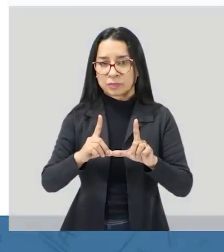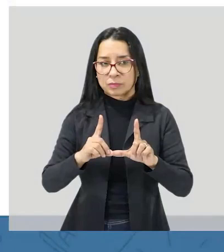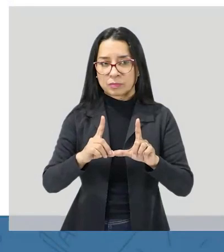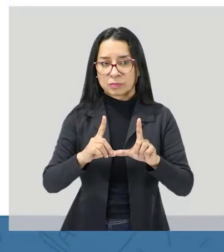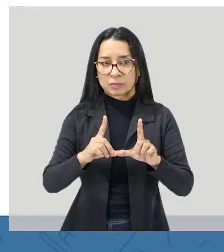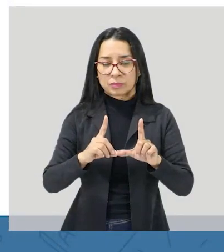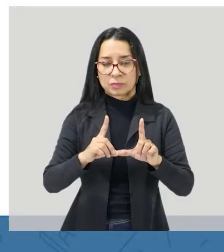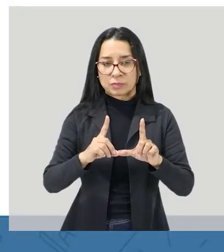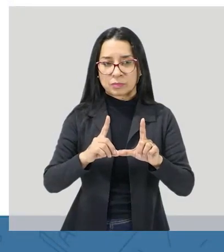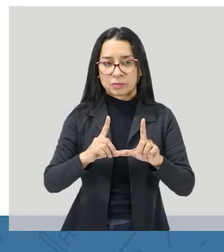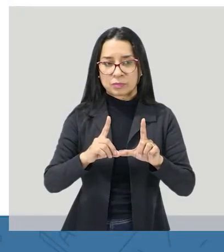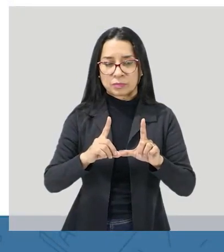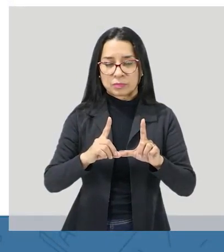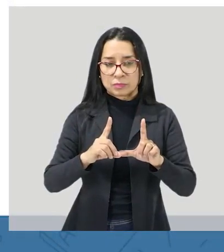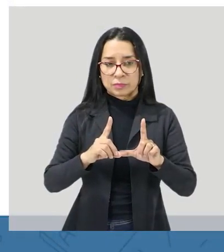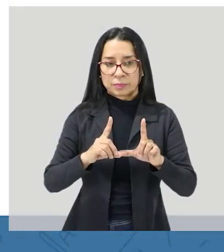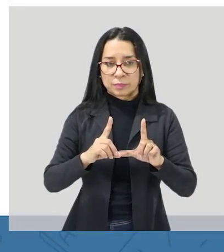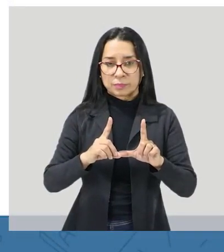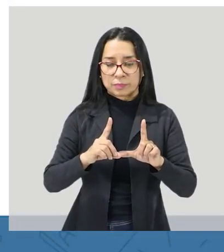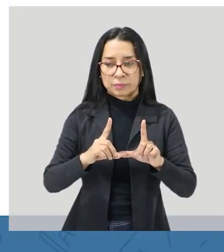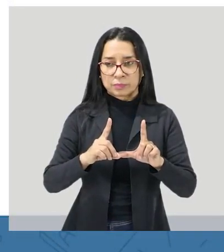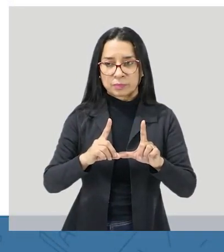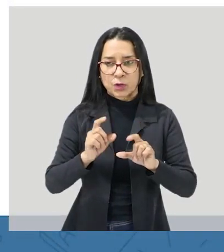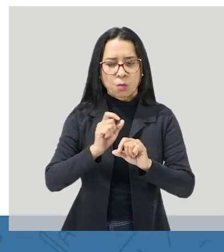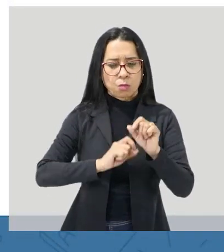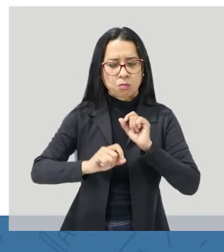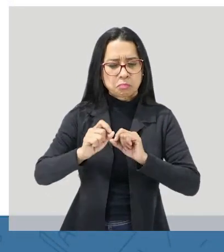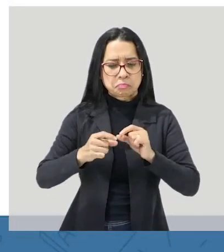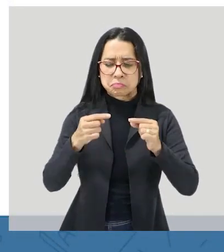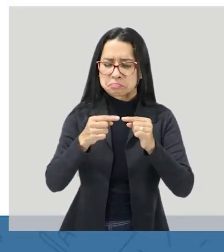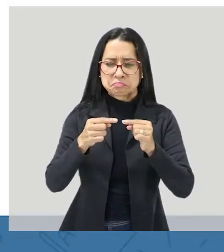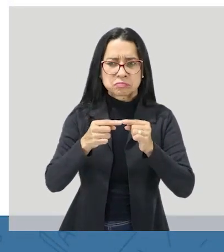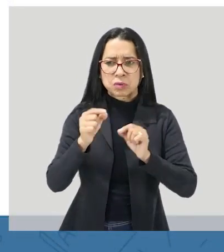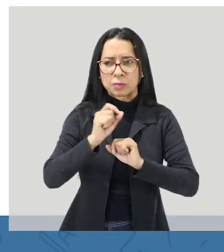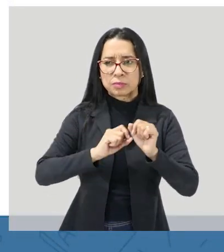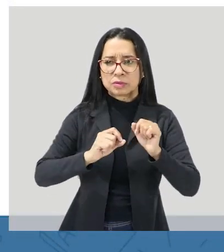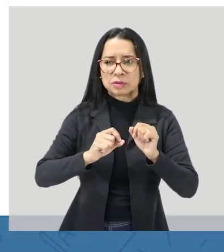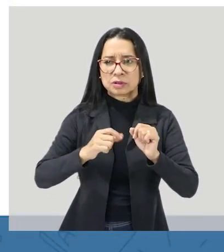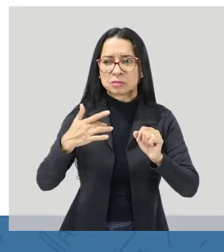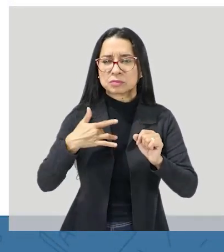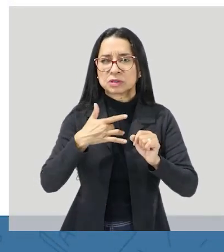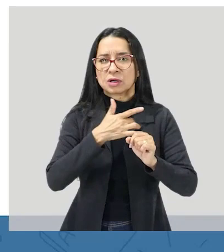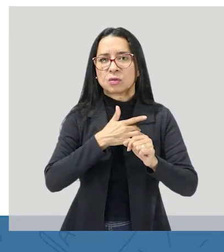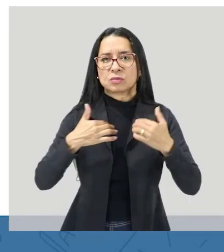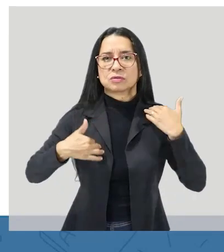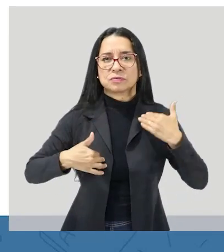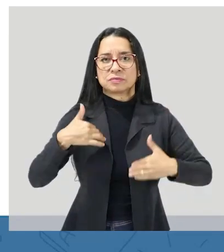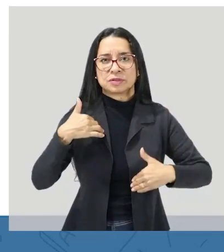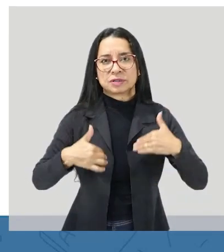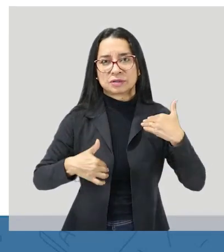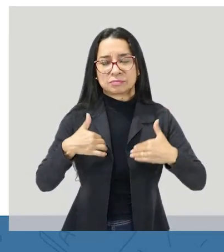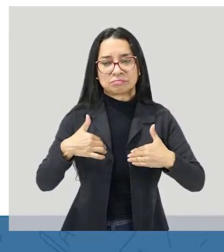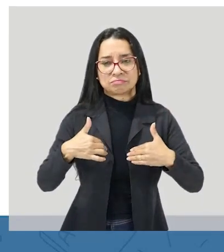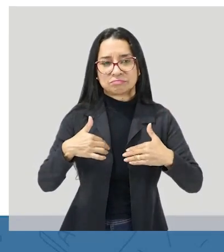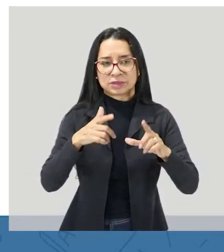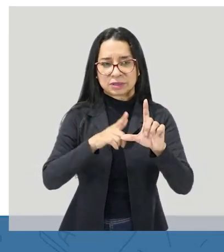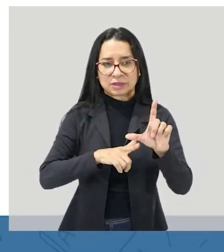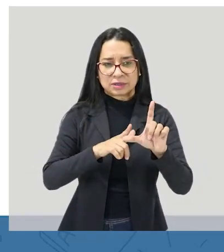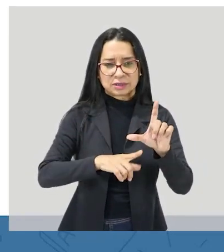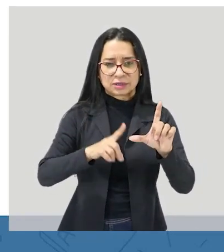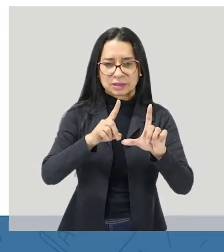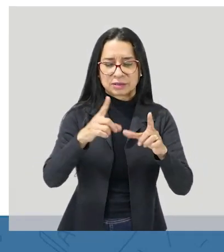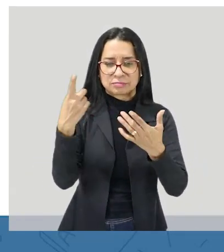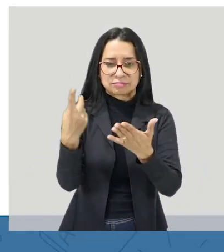da saúde física. O que tem a ver saúde física? Não tem muito a ver, não. Saúde física e psíquica. Letra D também está muito